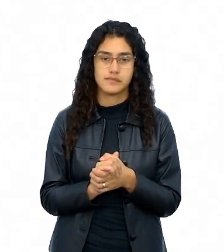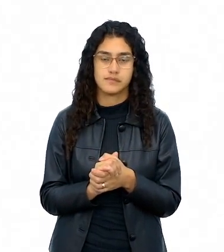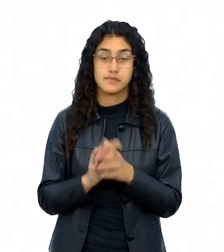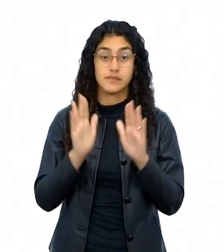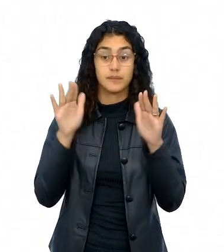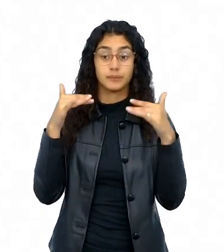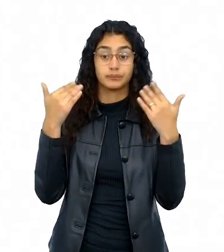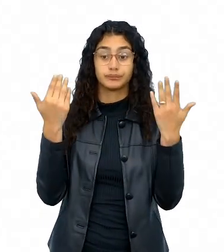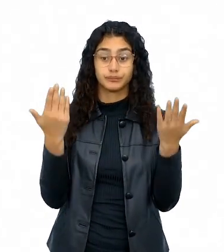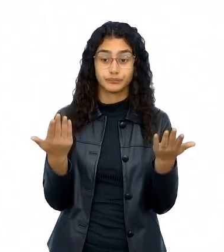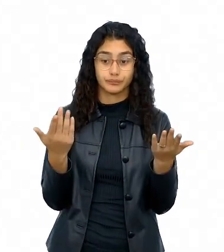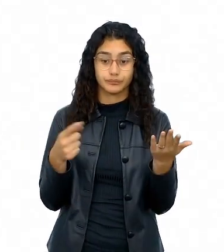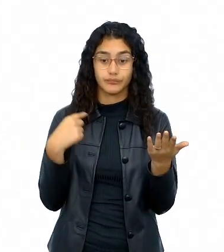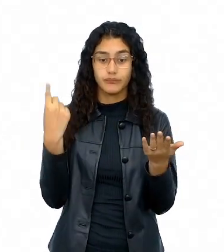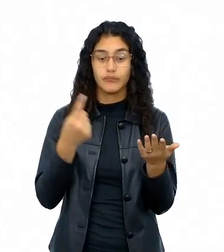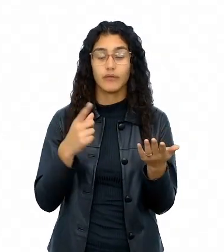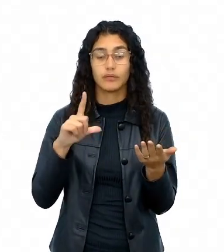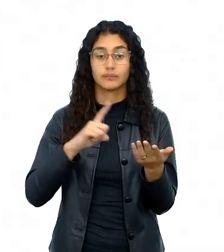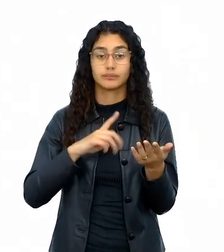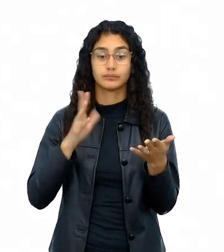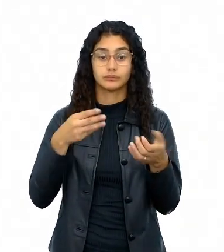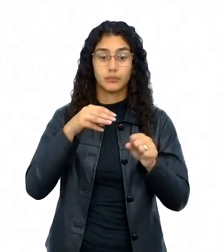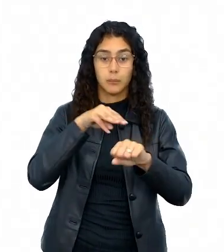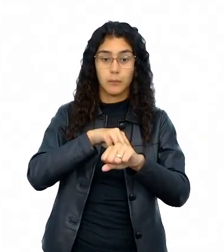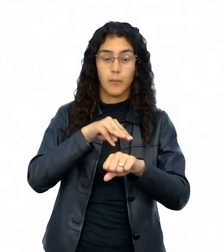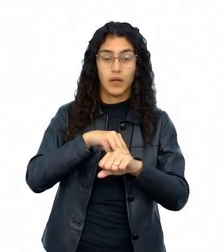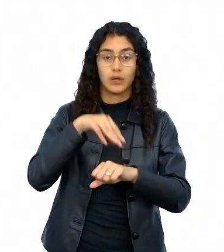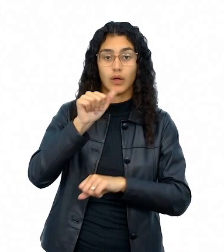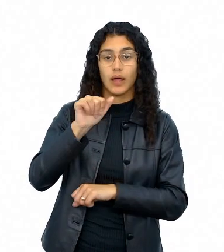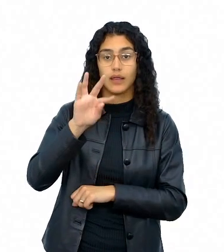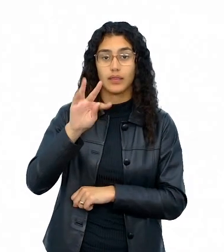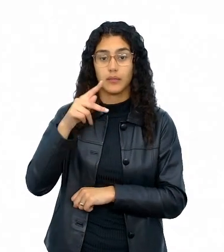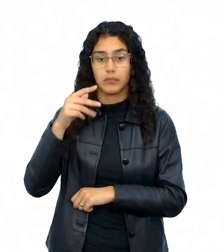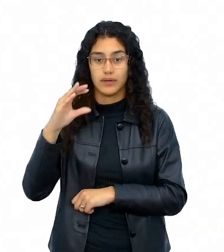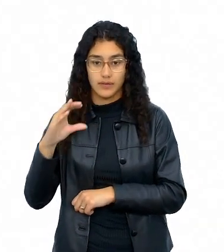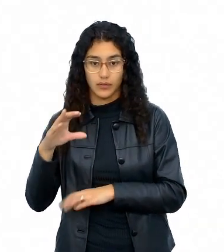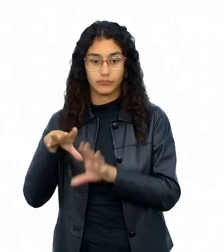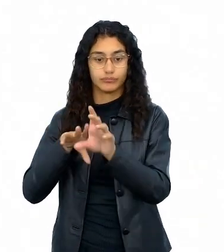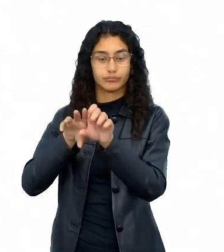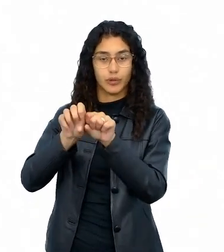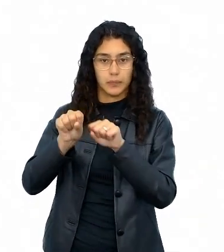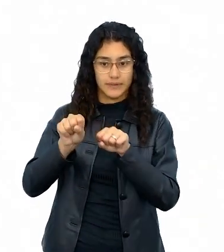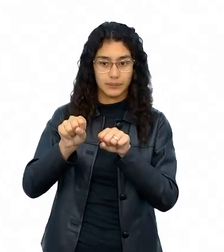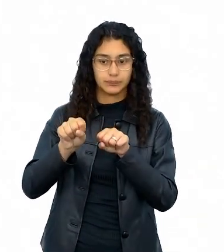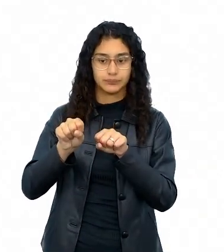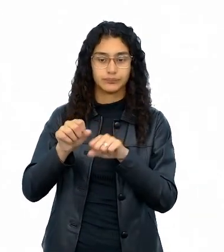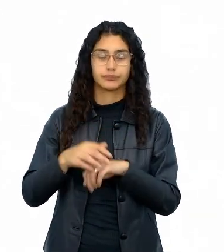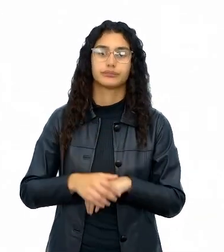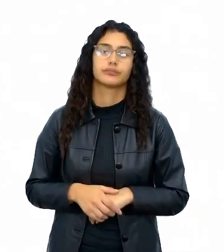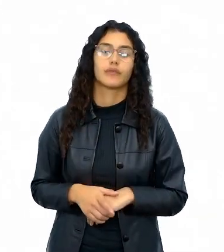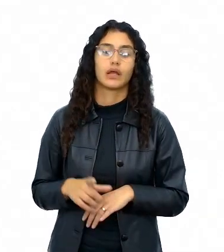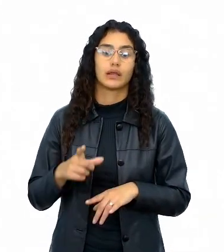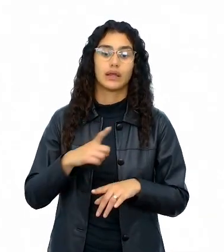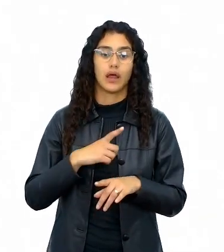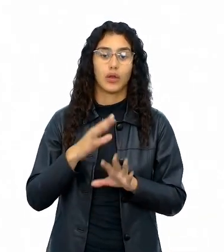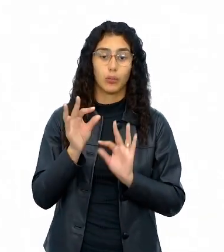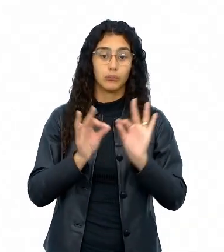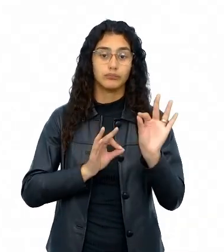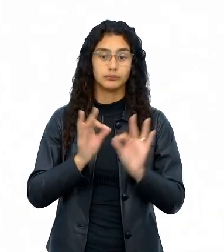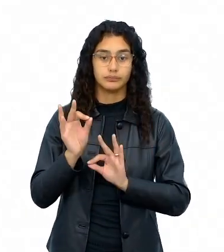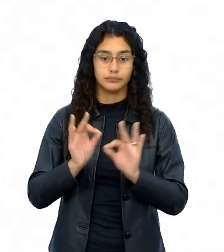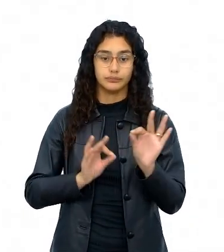E aí, a gente vem para o nosso momento formação ATPC do